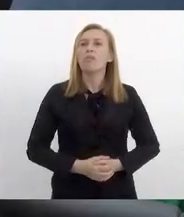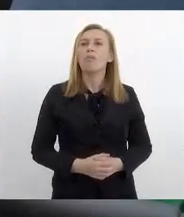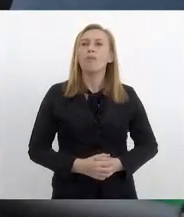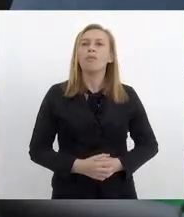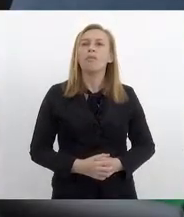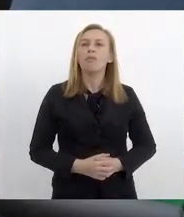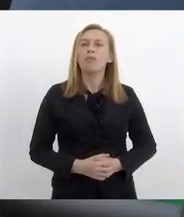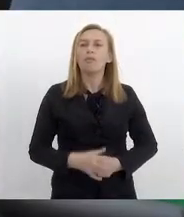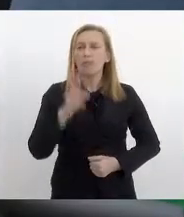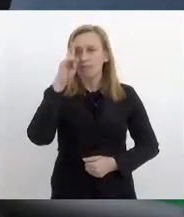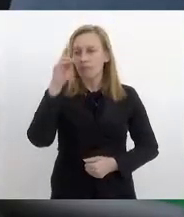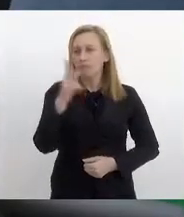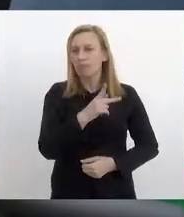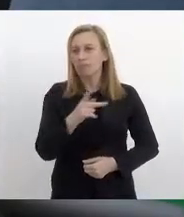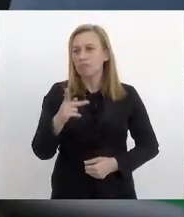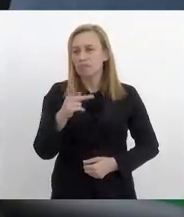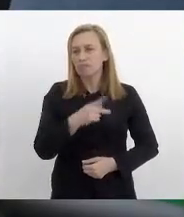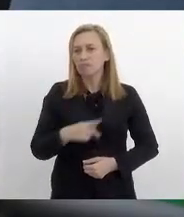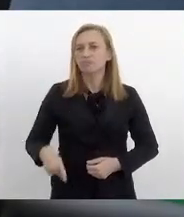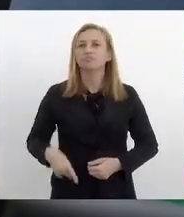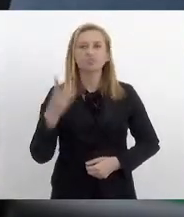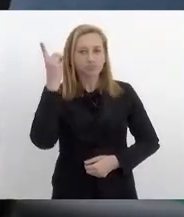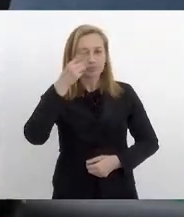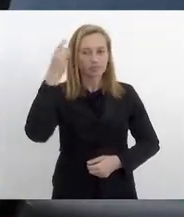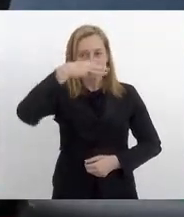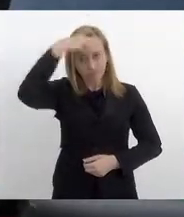Sim, deputado Luiz. Deputado Márcio Pacheco.